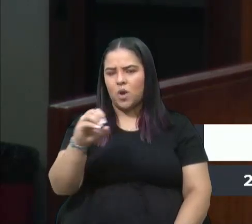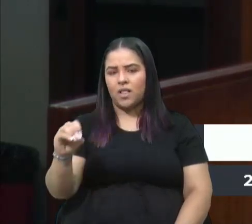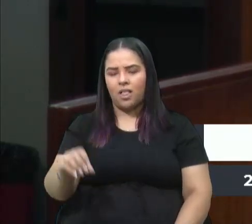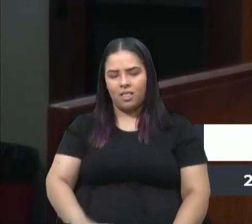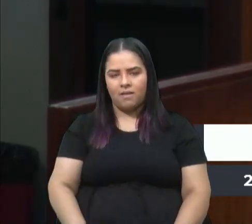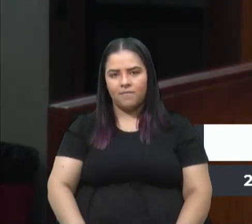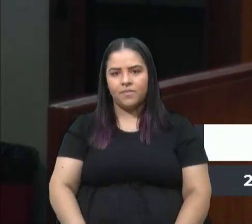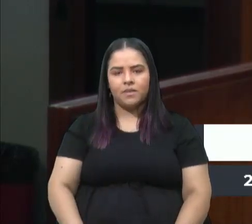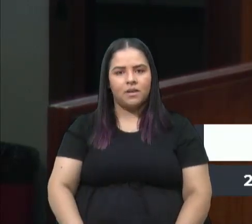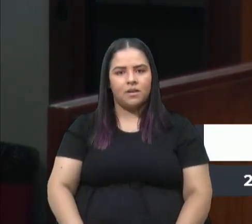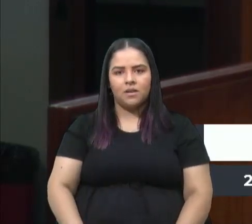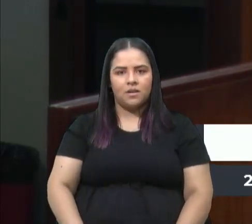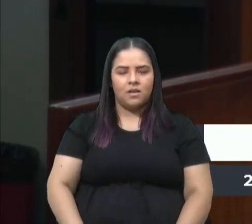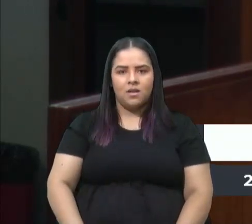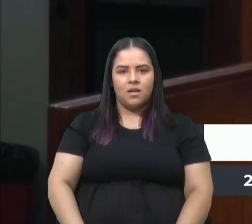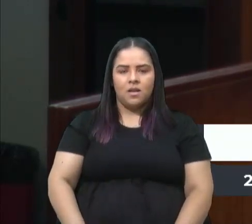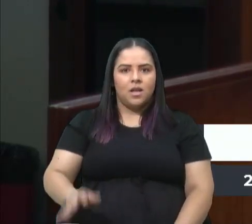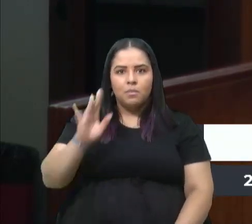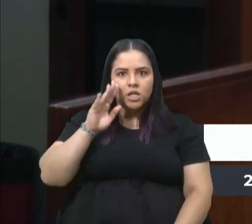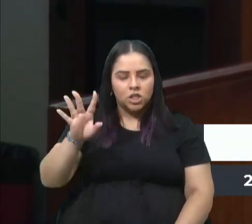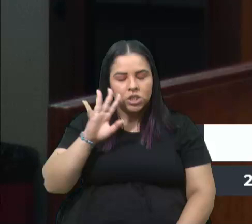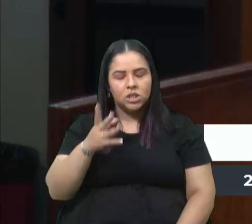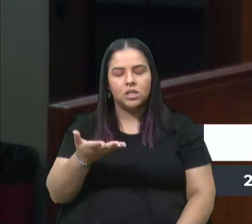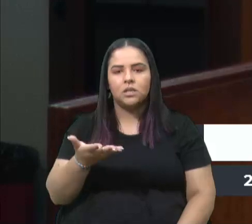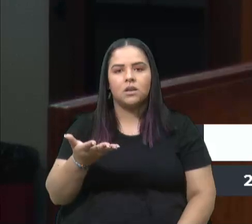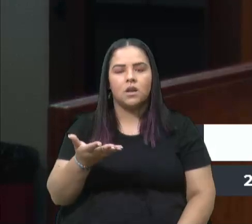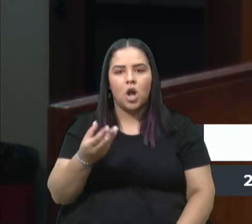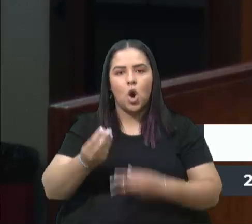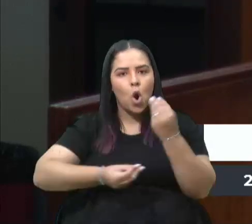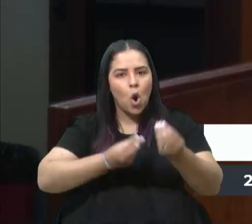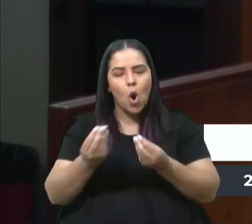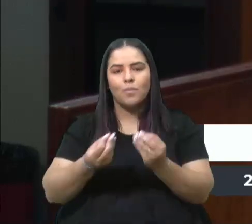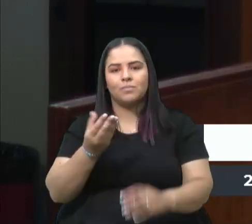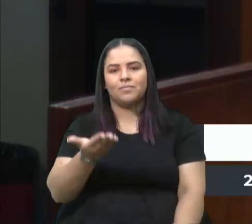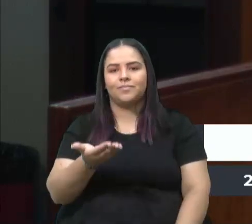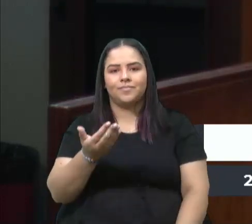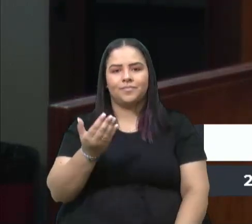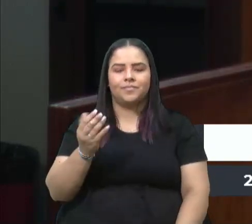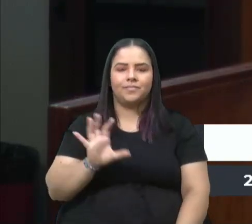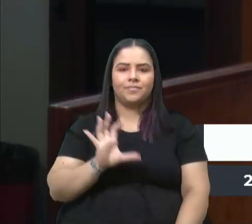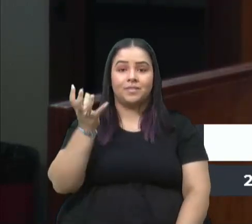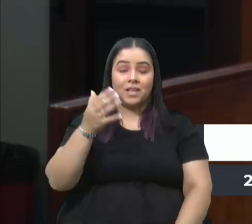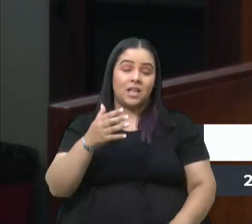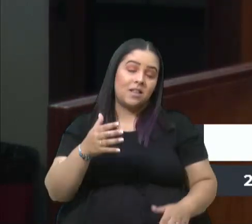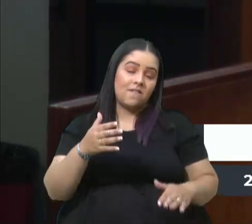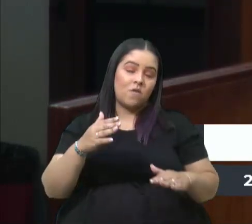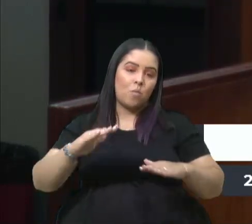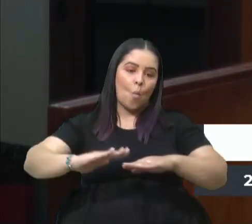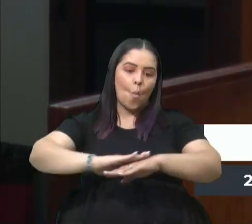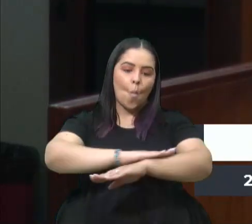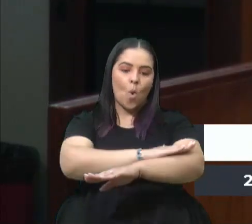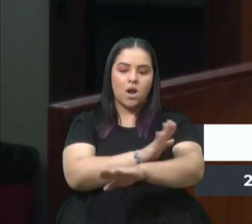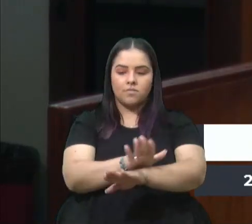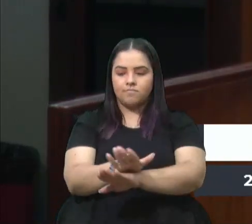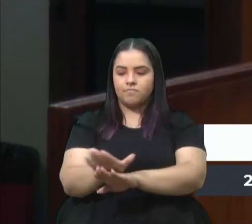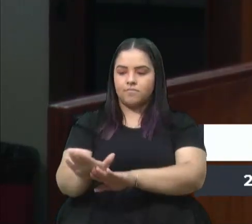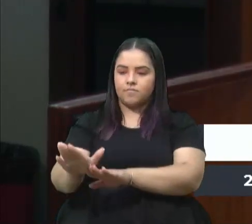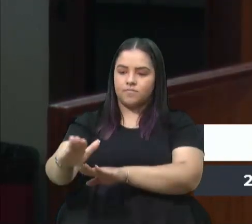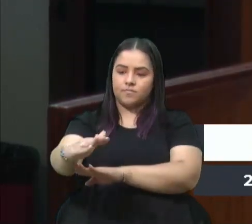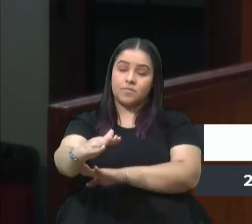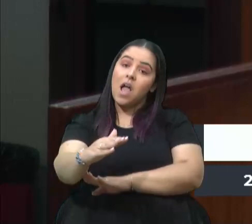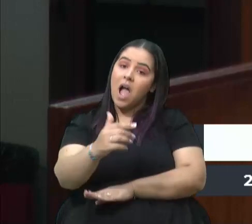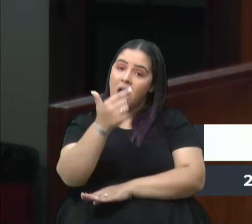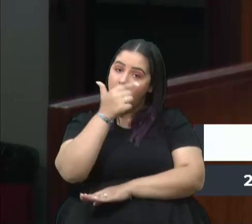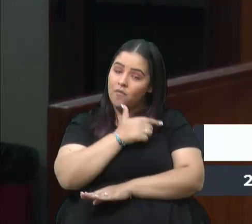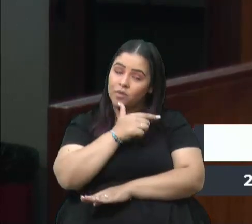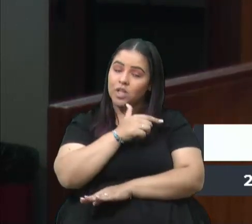absurdo que está acontecendo, né? E ele já fez esse asfaltamento do desvio, provavelmente vão ter que mudar o